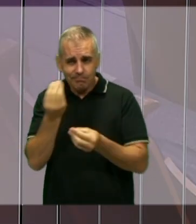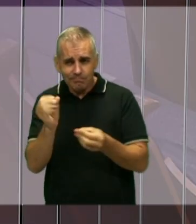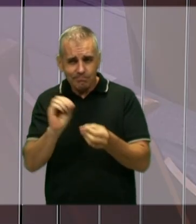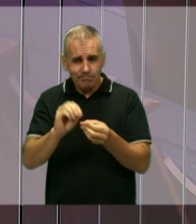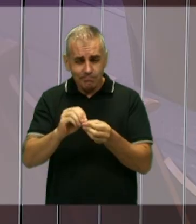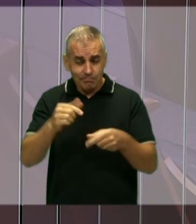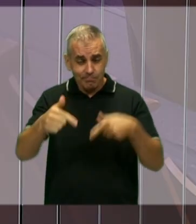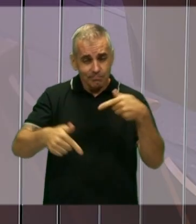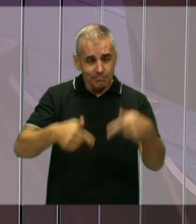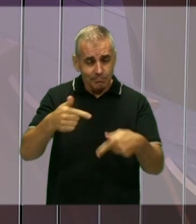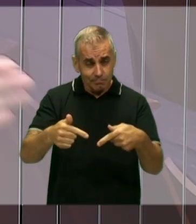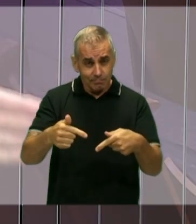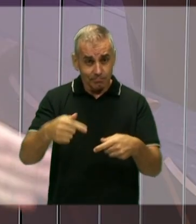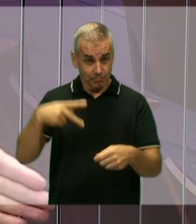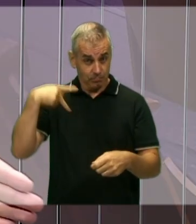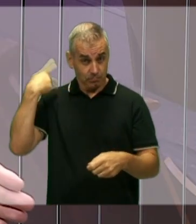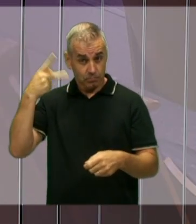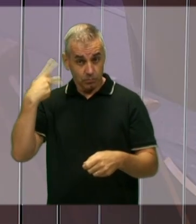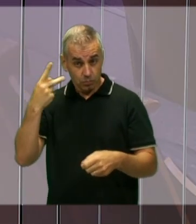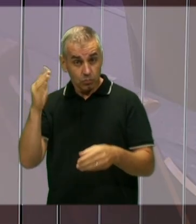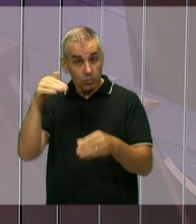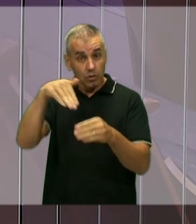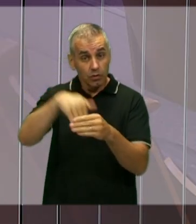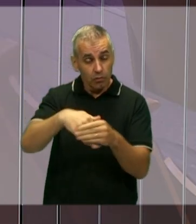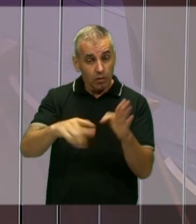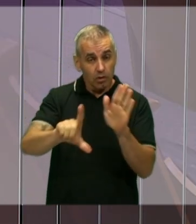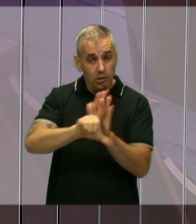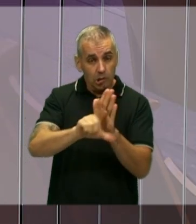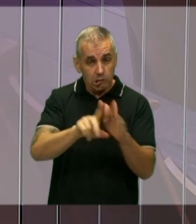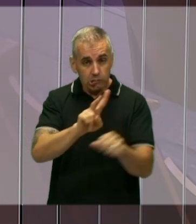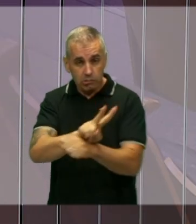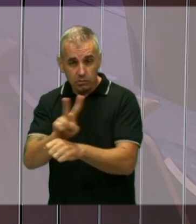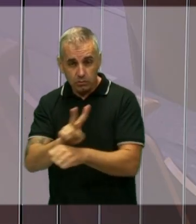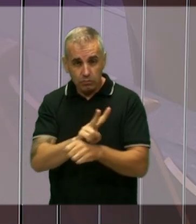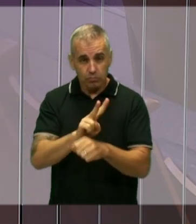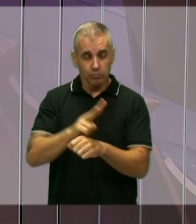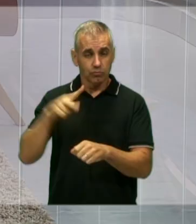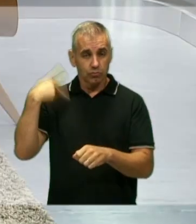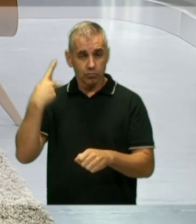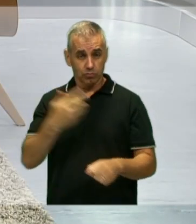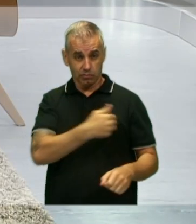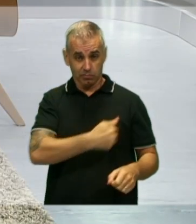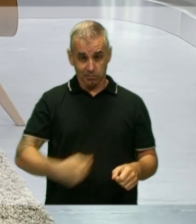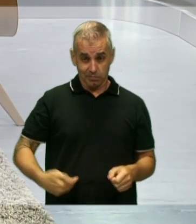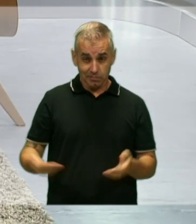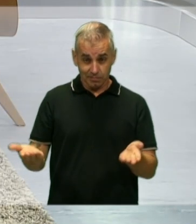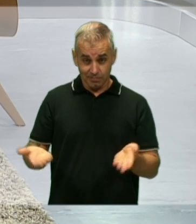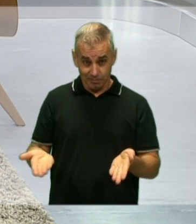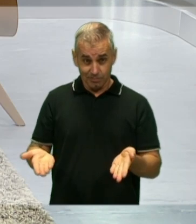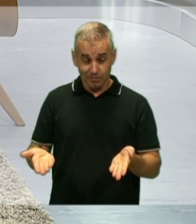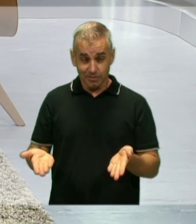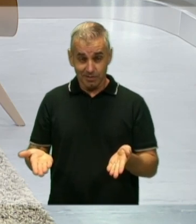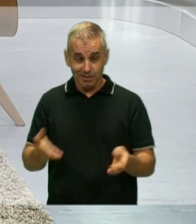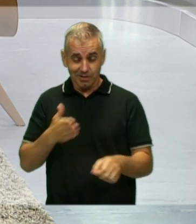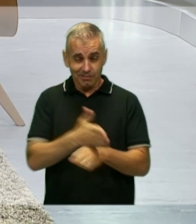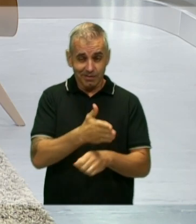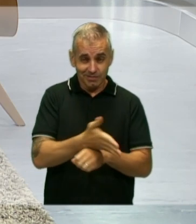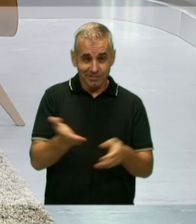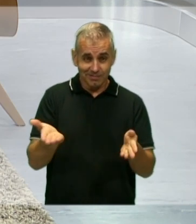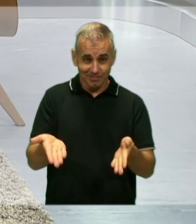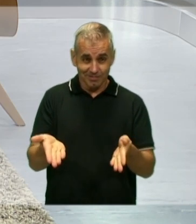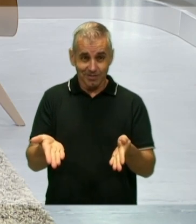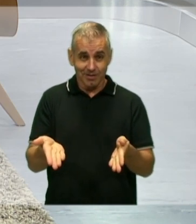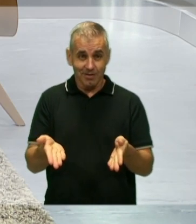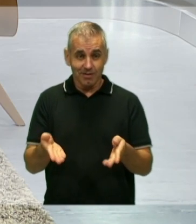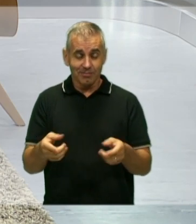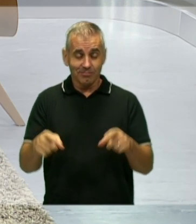os atores políticos que votam as leis e fiscalizam as políticas públicas. Hoje participa conosco aqui